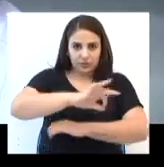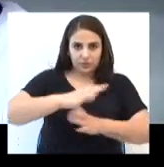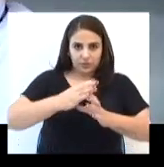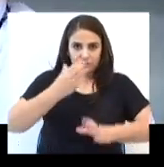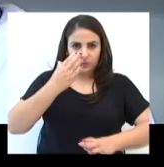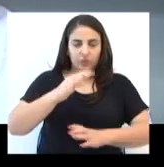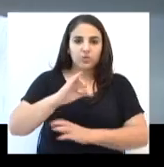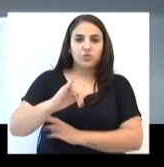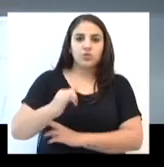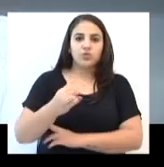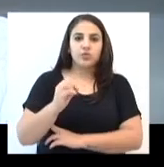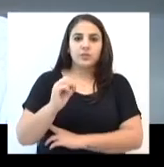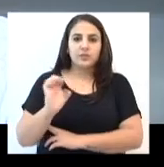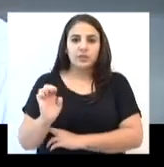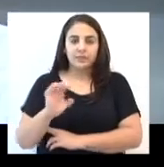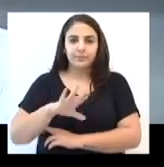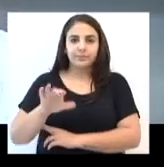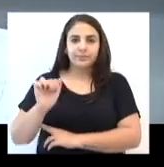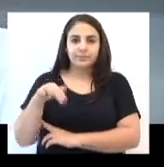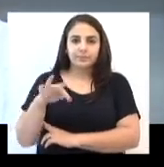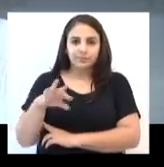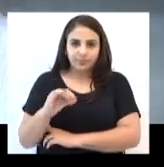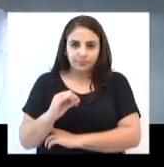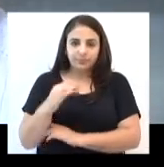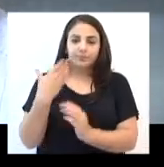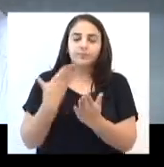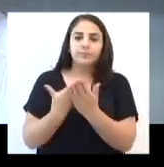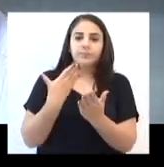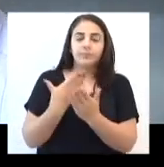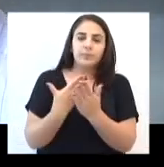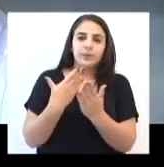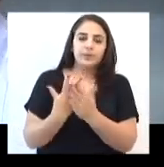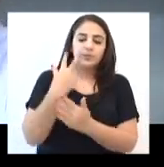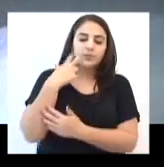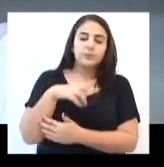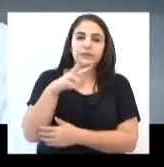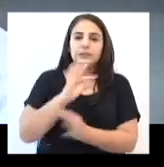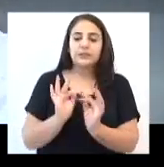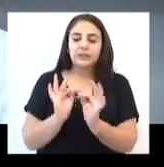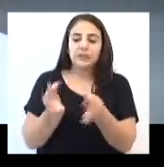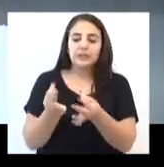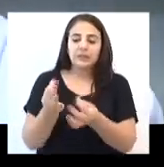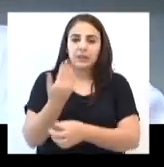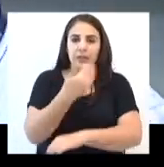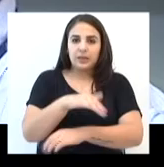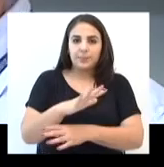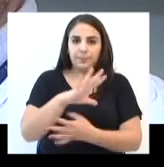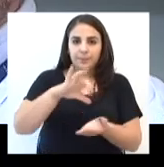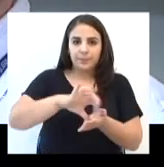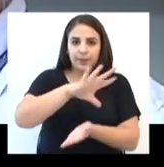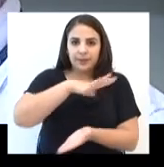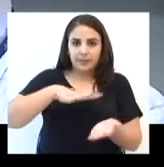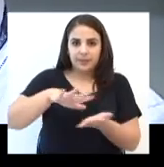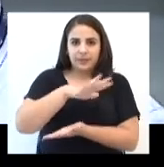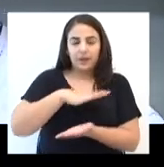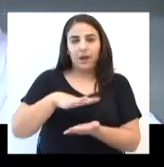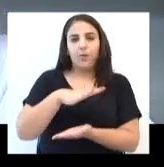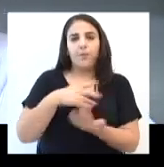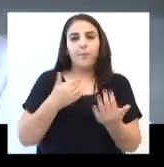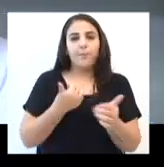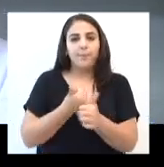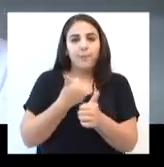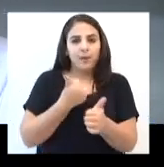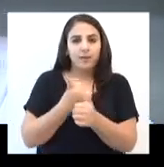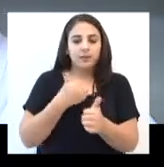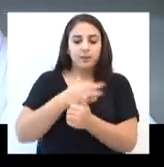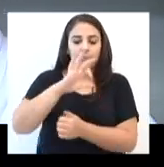foi aprovado em Brasília o estudo de viabilidade técnica e ambiental para o trecho entre a Polícia Rodoviária Federal e